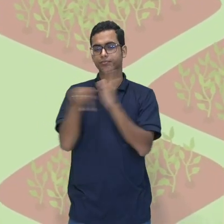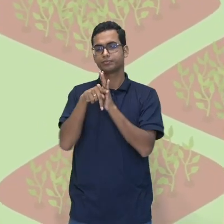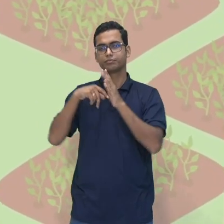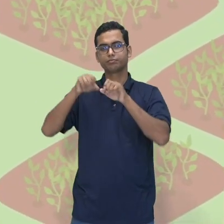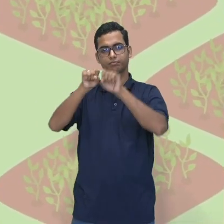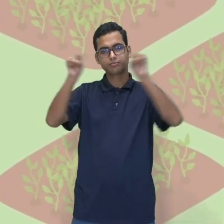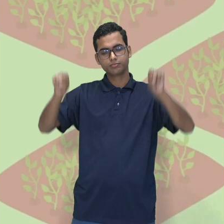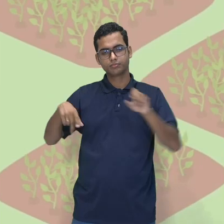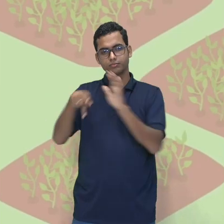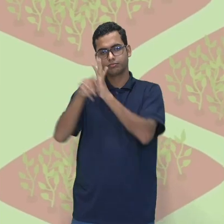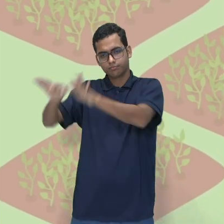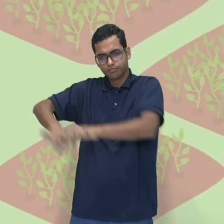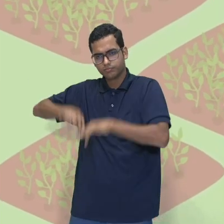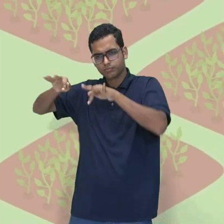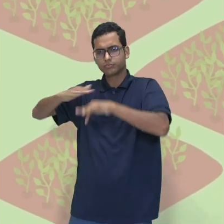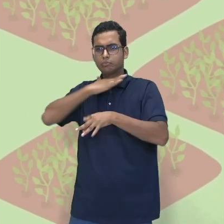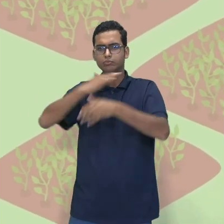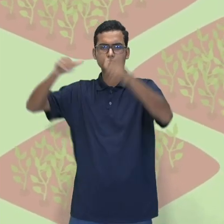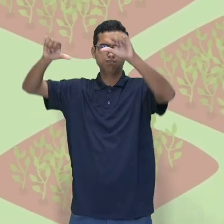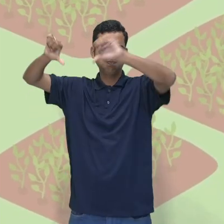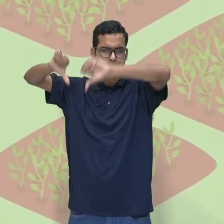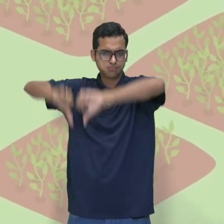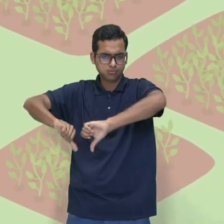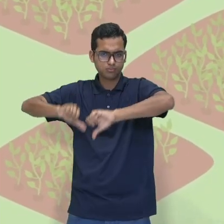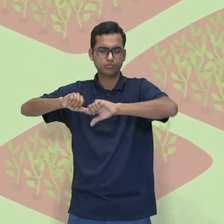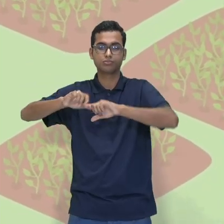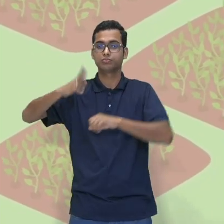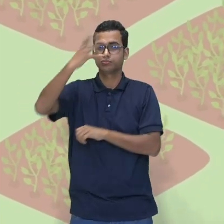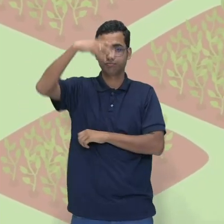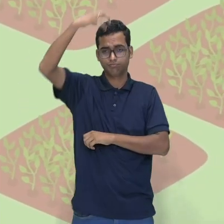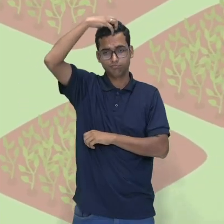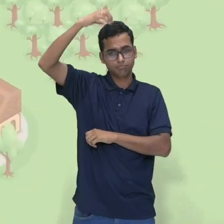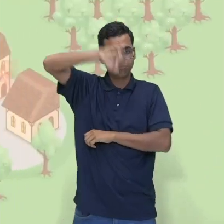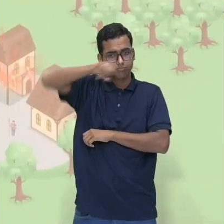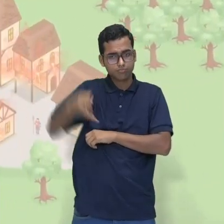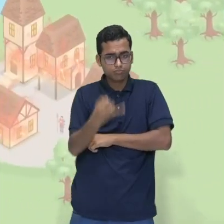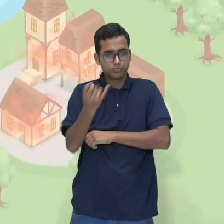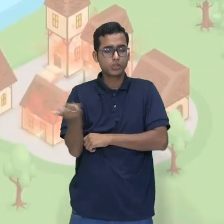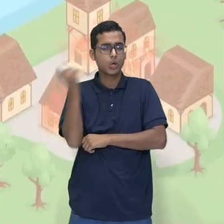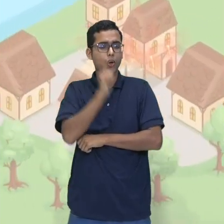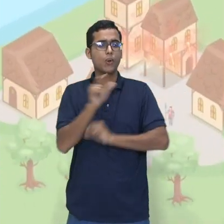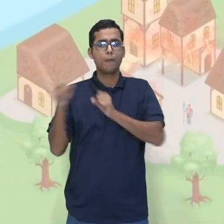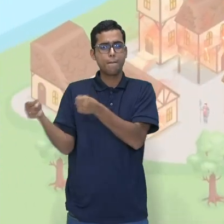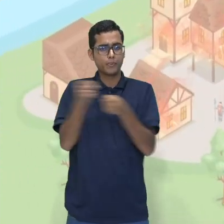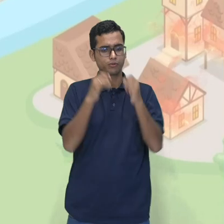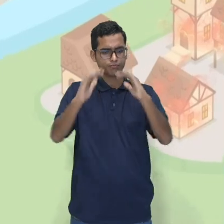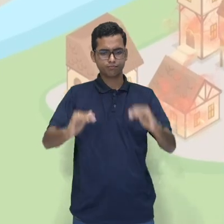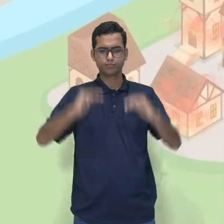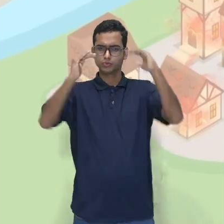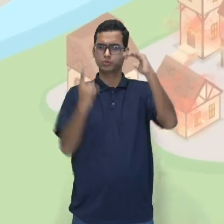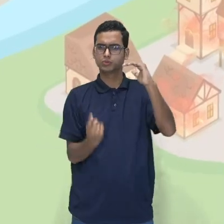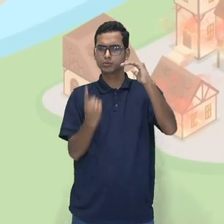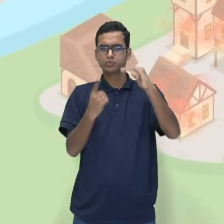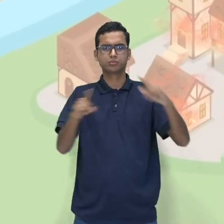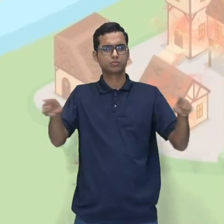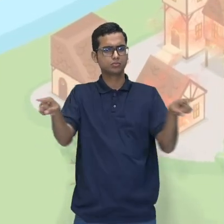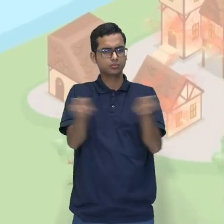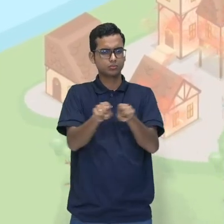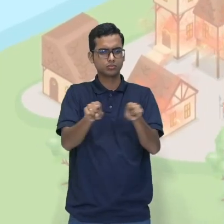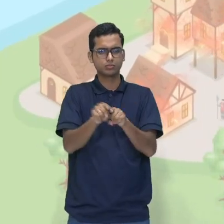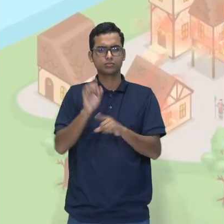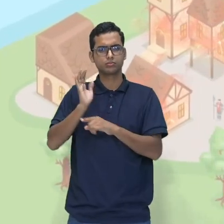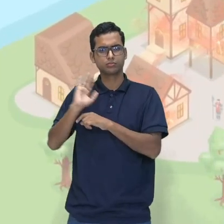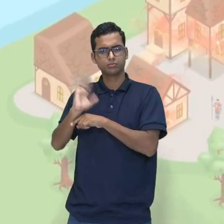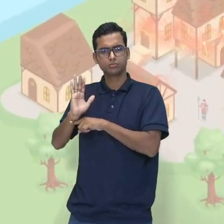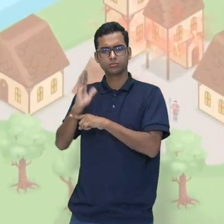declínio. E o rei, ele aproveita essa situação para centralizar o poder. Observem que durante a animação